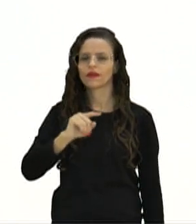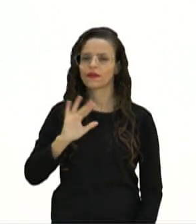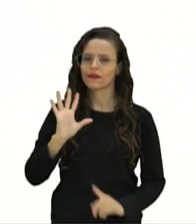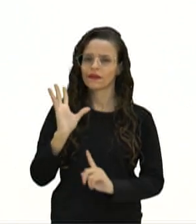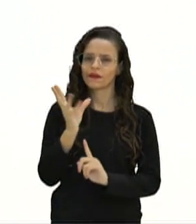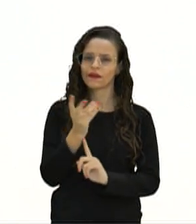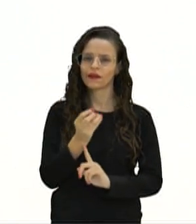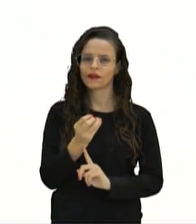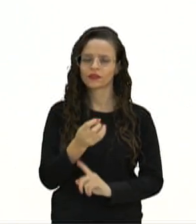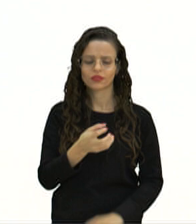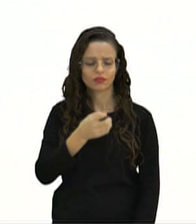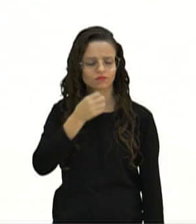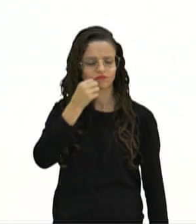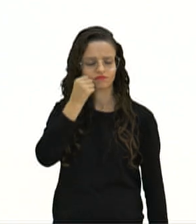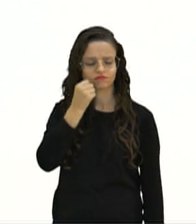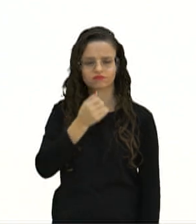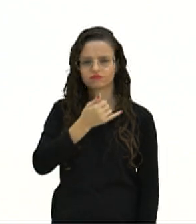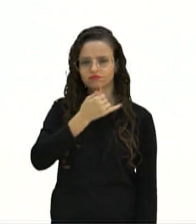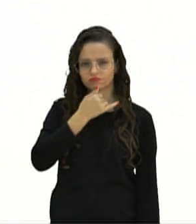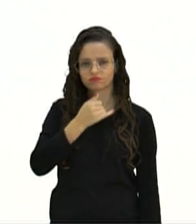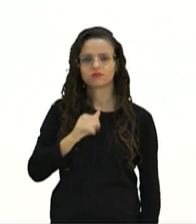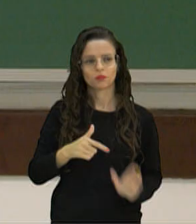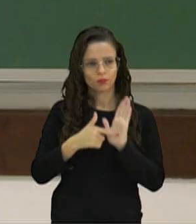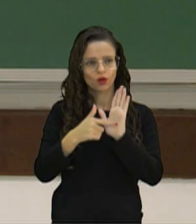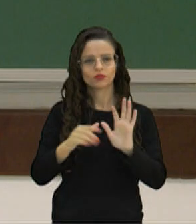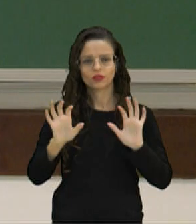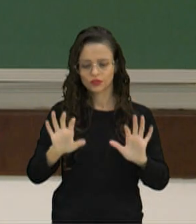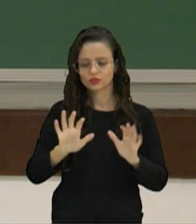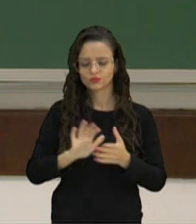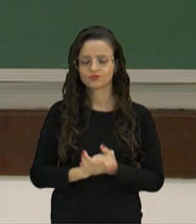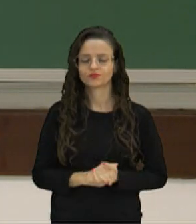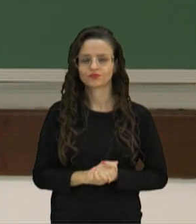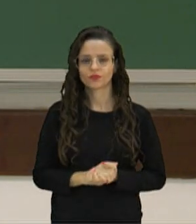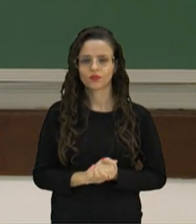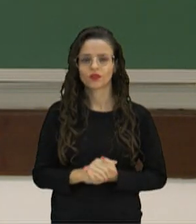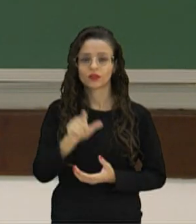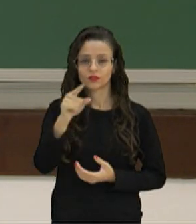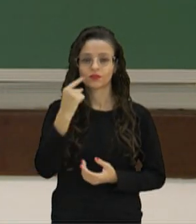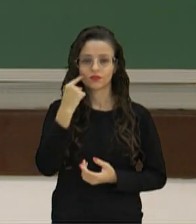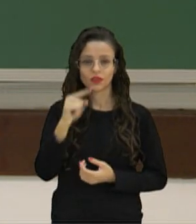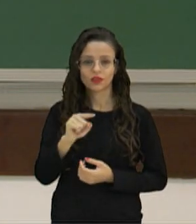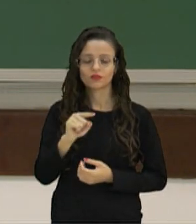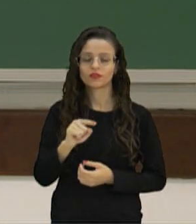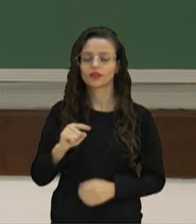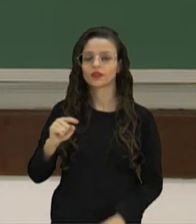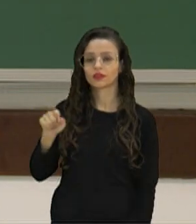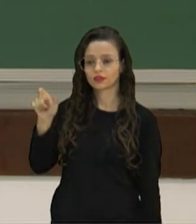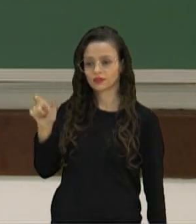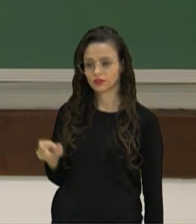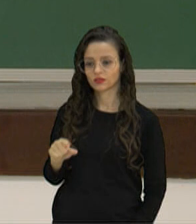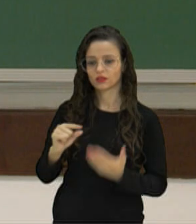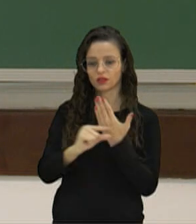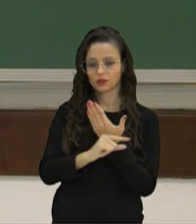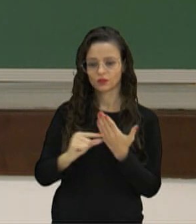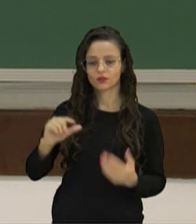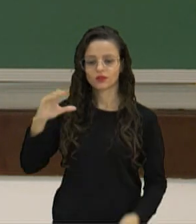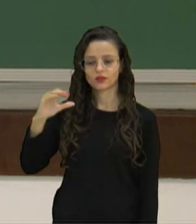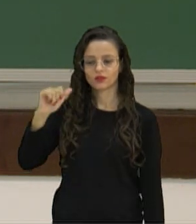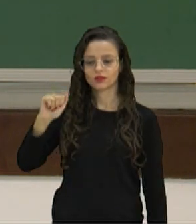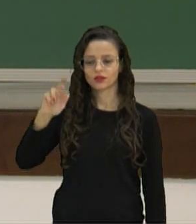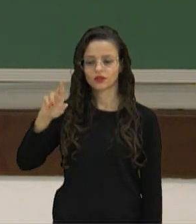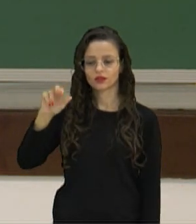da desolação. Ela mostra muito isso, né? Você vai encontrar lá nas obras de Caravaggio toda essa tematização